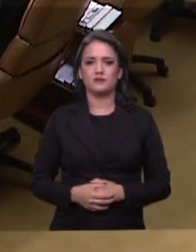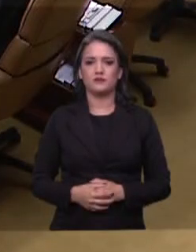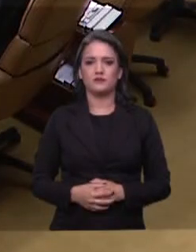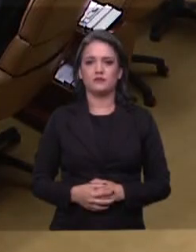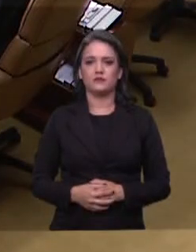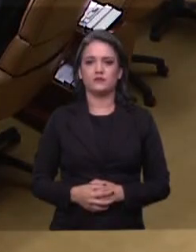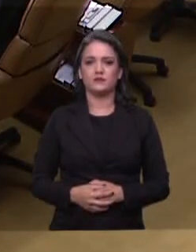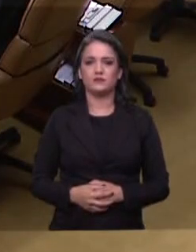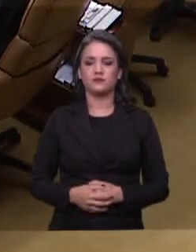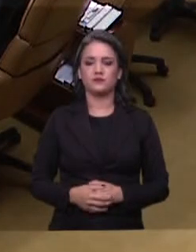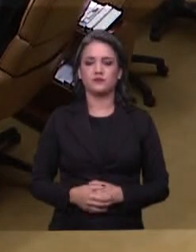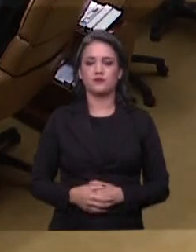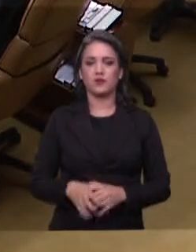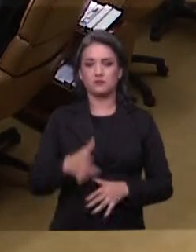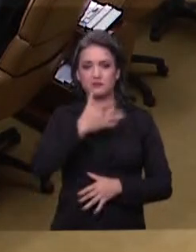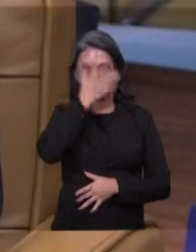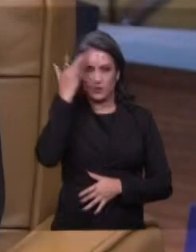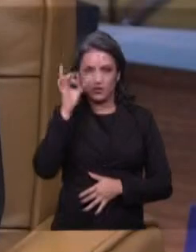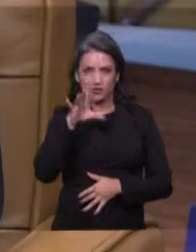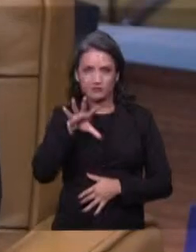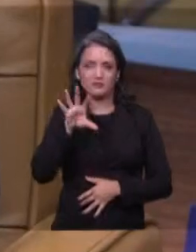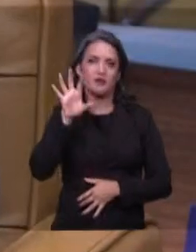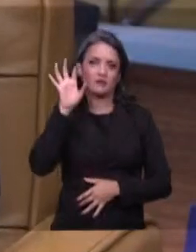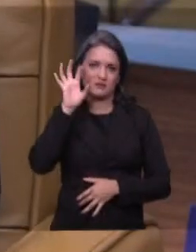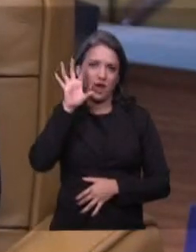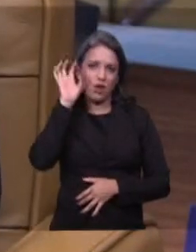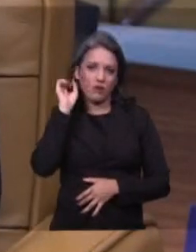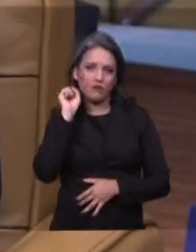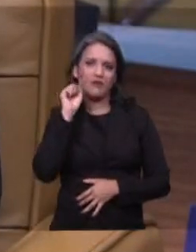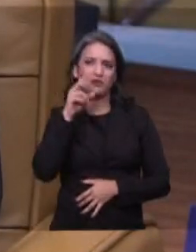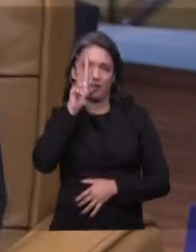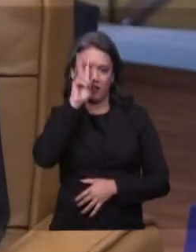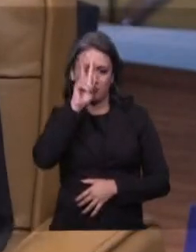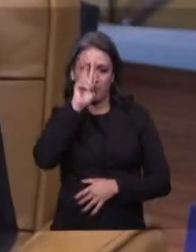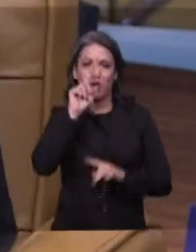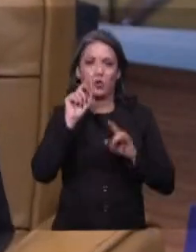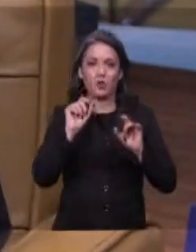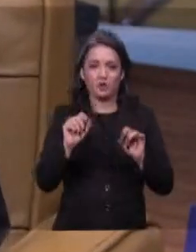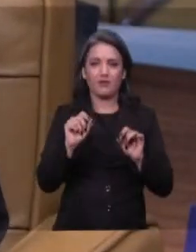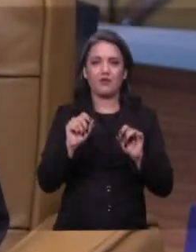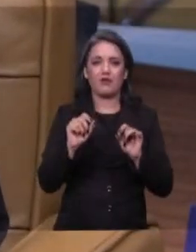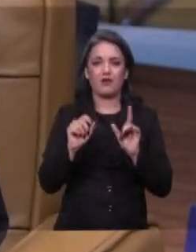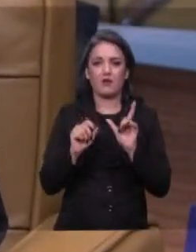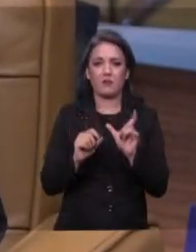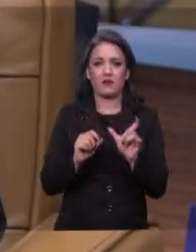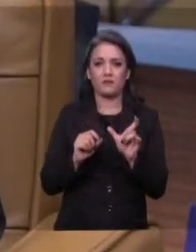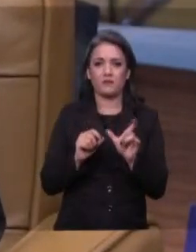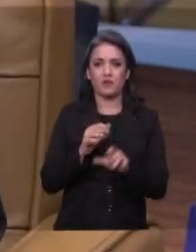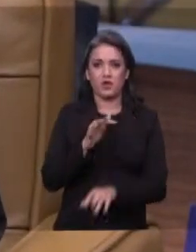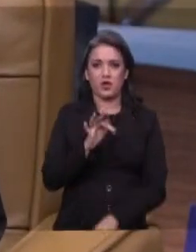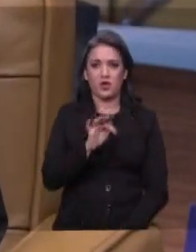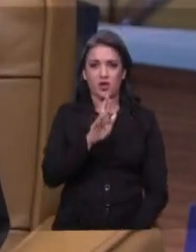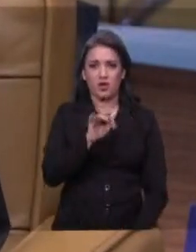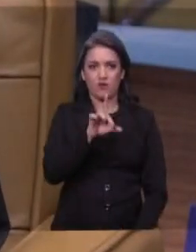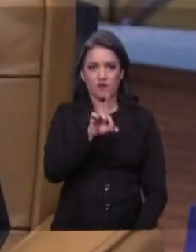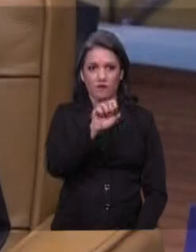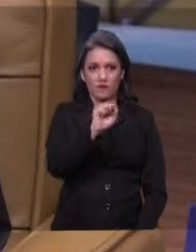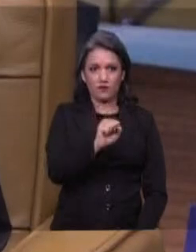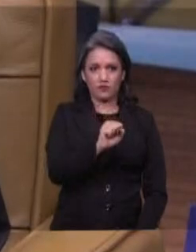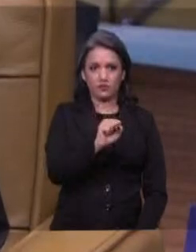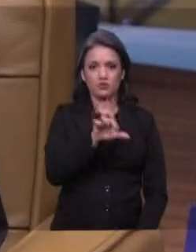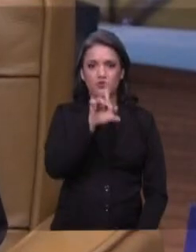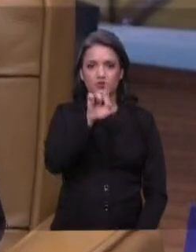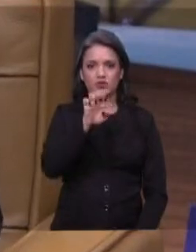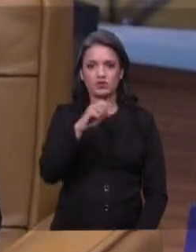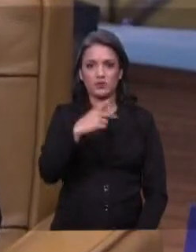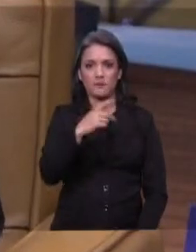Apenas para quem eventualmente esteja nos escutando e para relembrar, porque não é uma expressão corrente, os fundos de